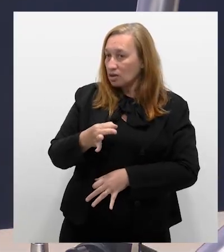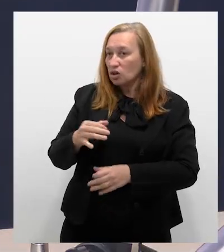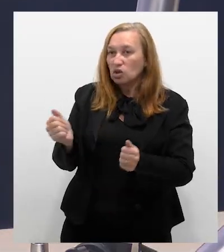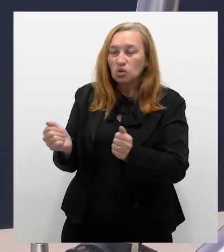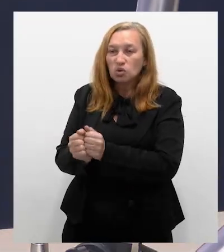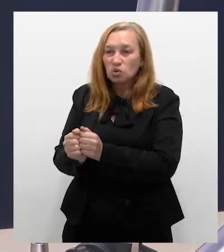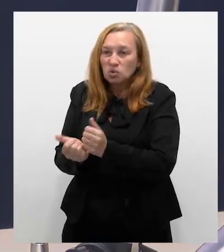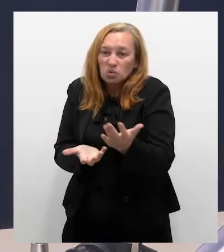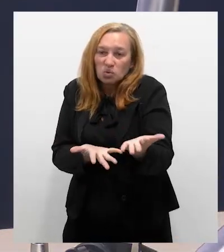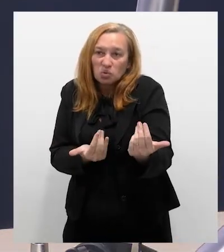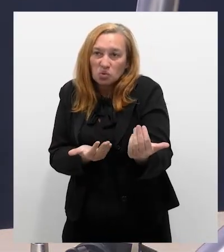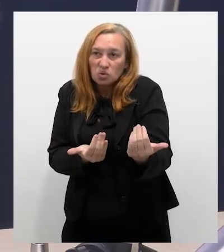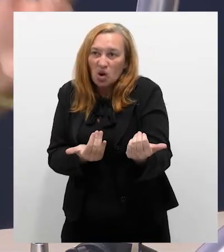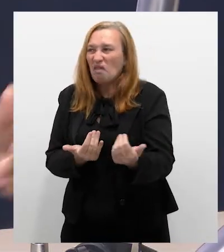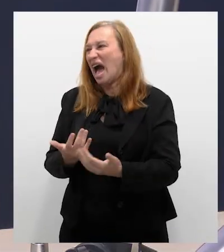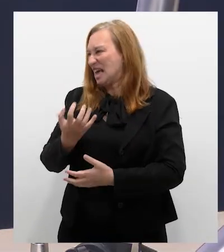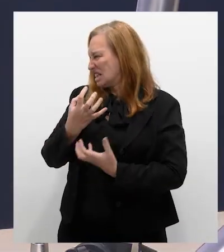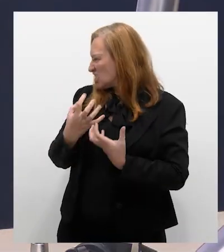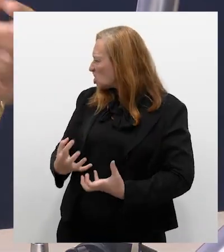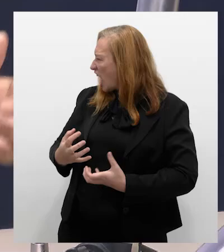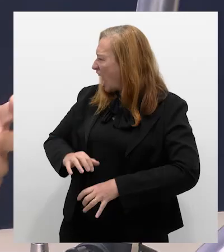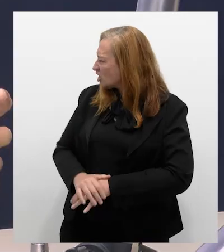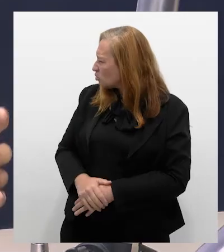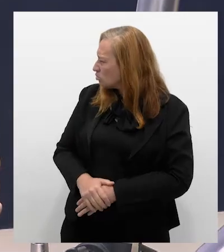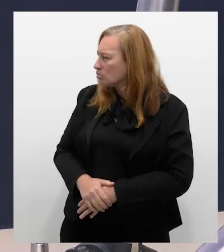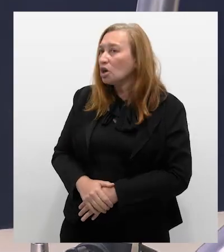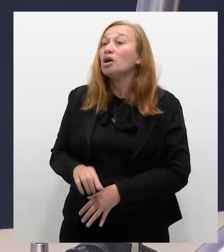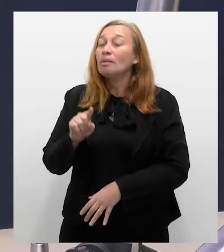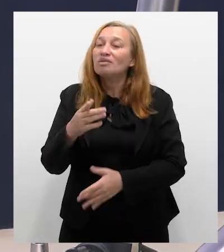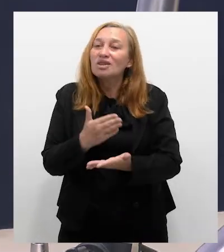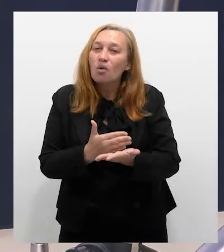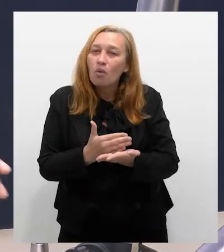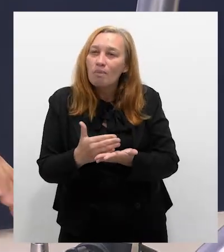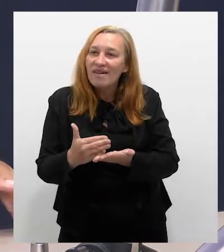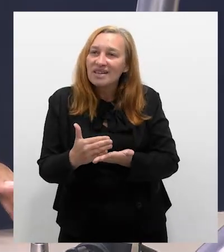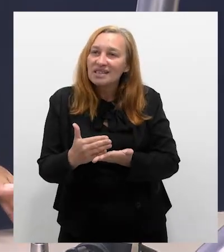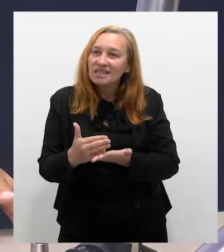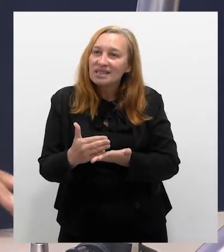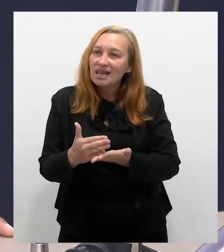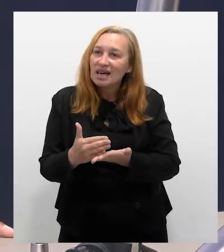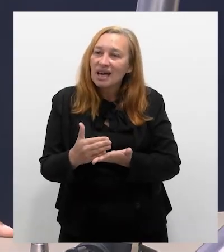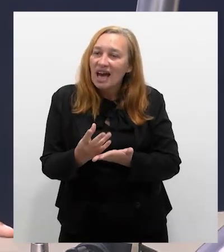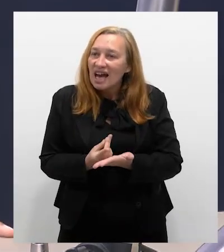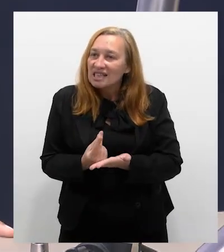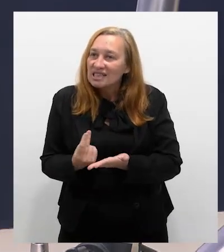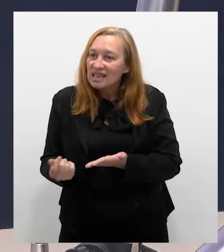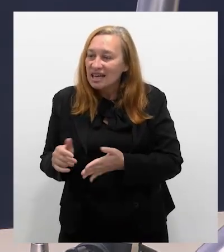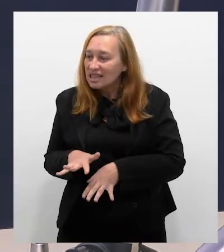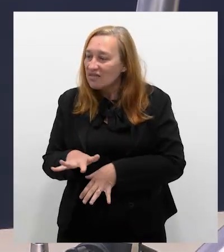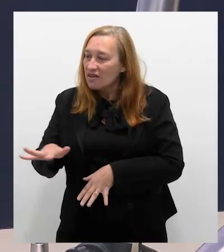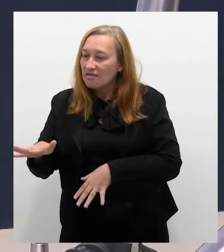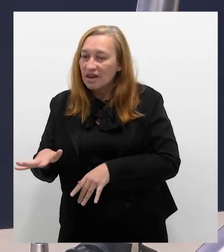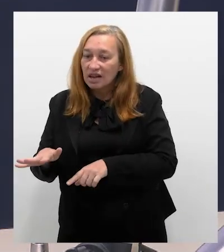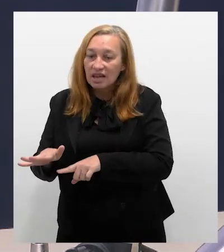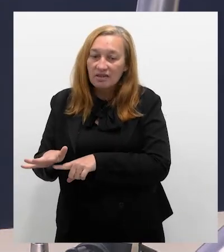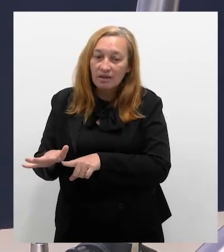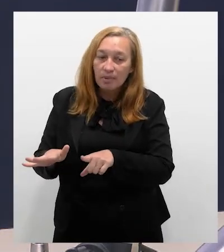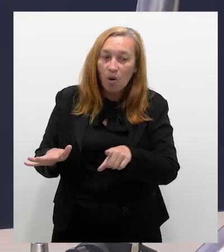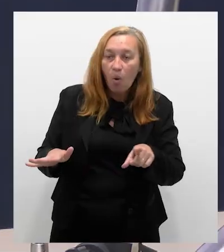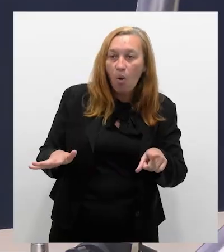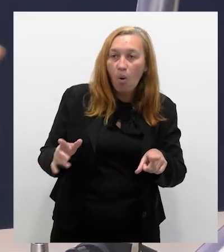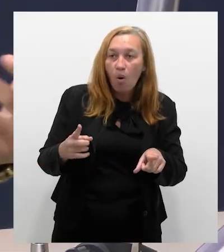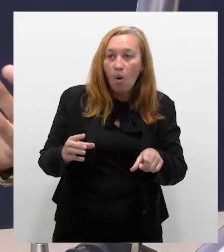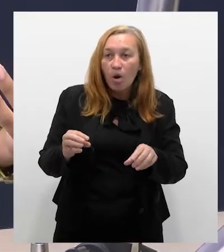acham que é muito Caxias, isso é muito chato. Só que quando você começa a sair da comunidade, você vai para a Zona Sul, você vai para o